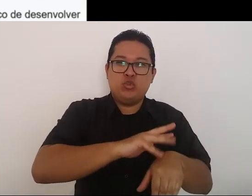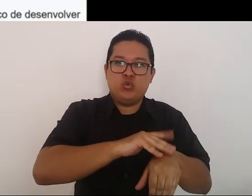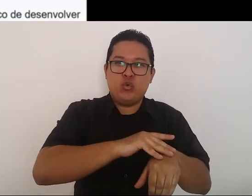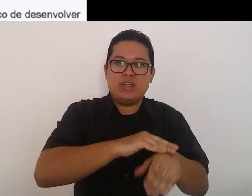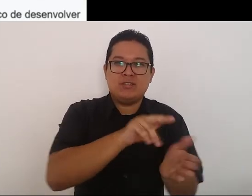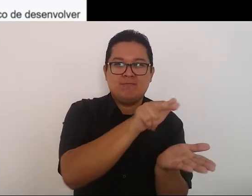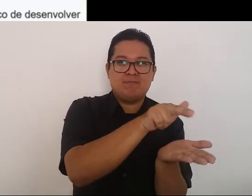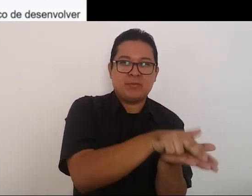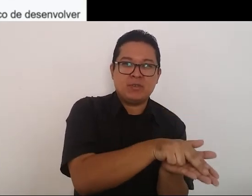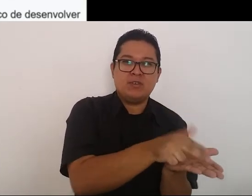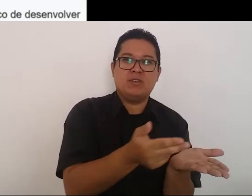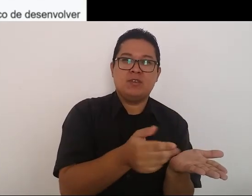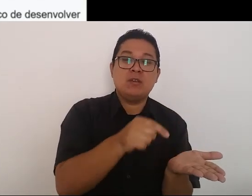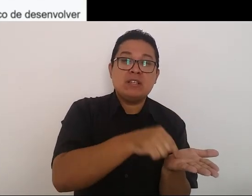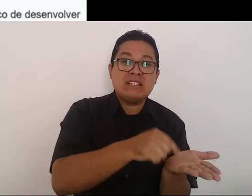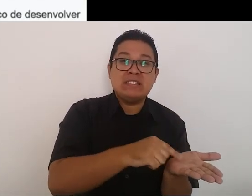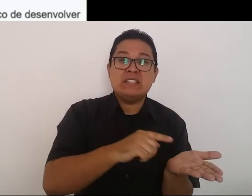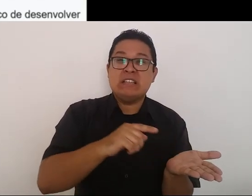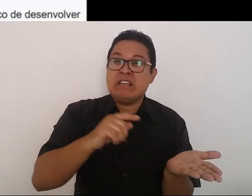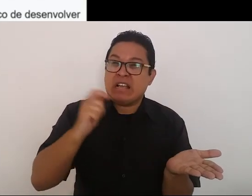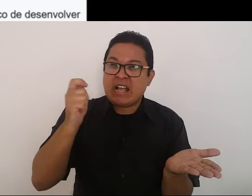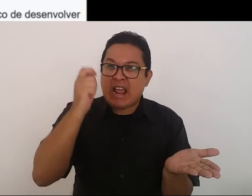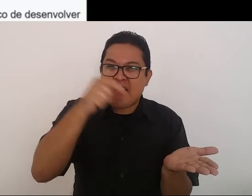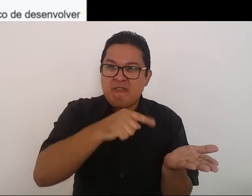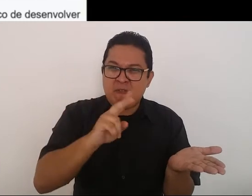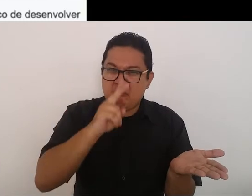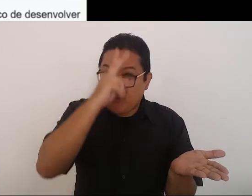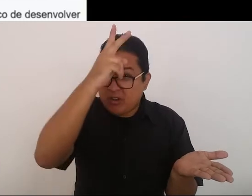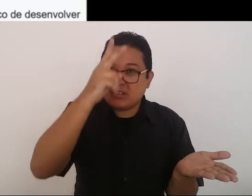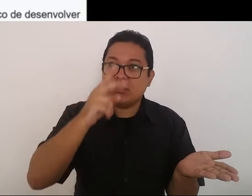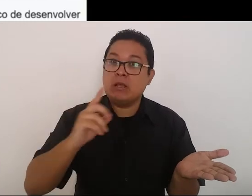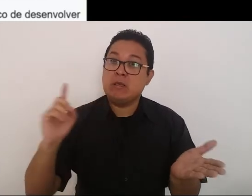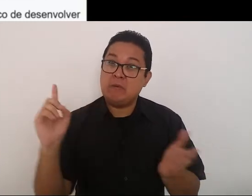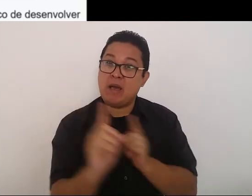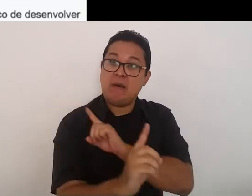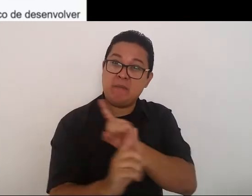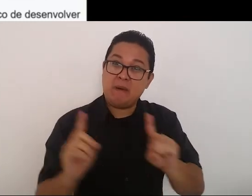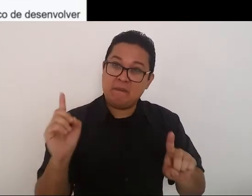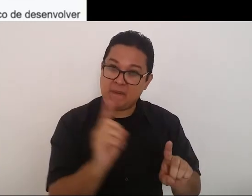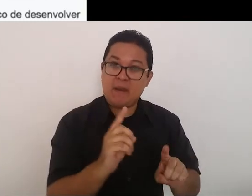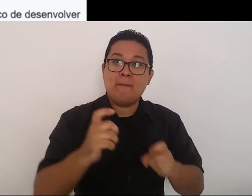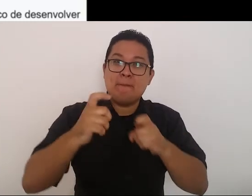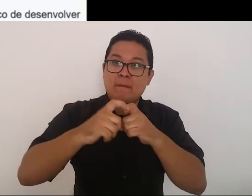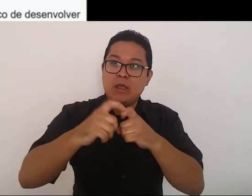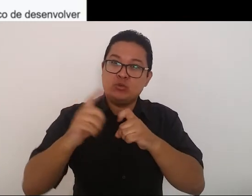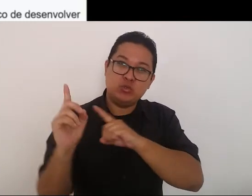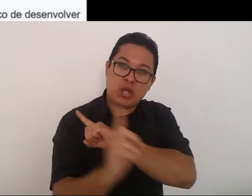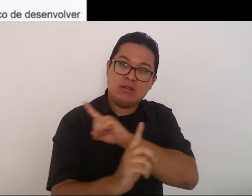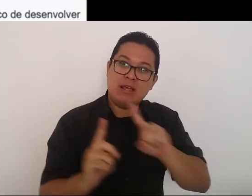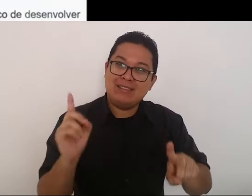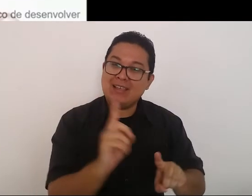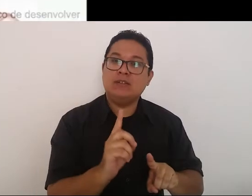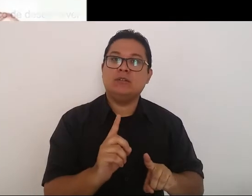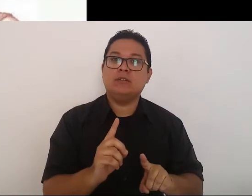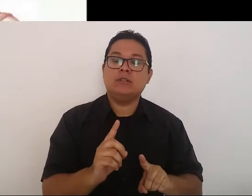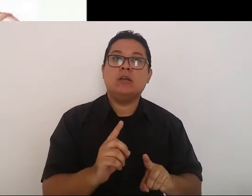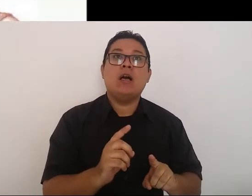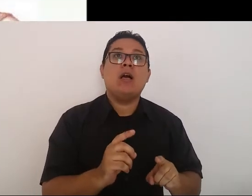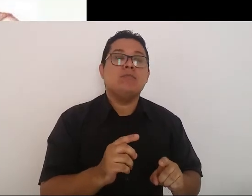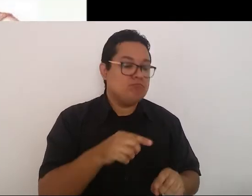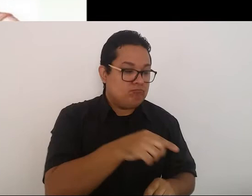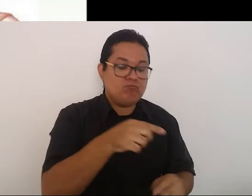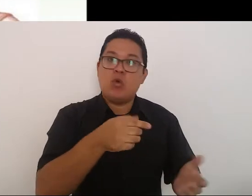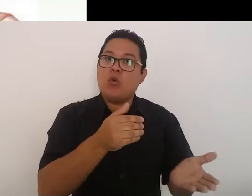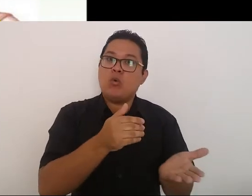medicamentos anti-inflamatórios, vão entrar com antibióticos, mas antibiótico mata vírus? Não, mas como o seu pulmão está